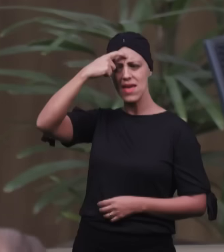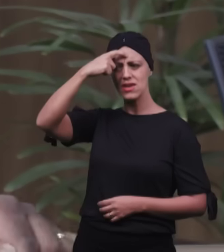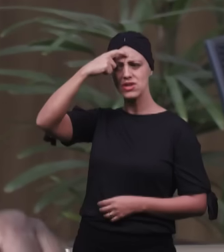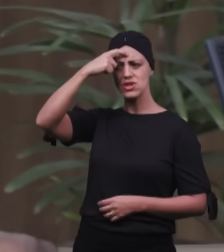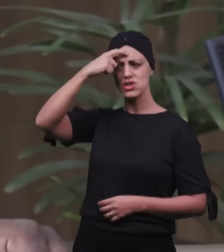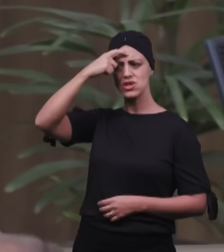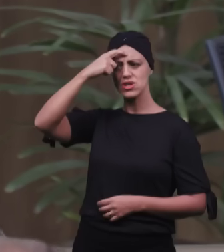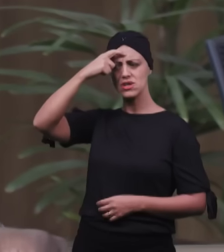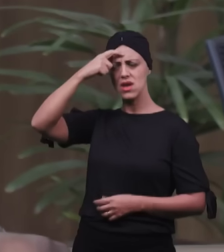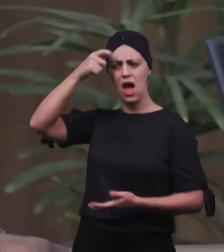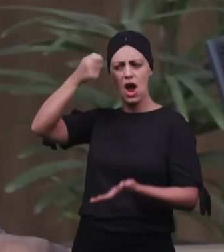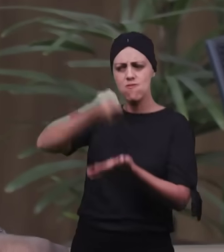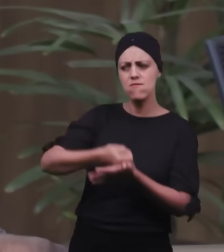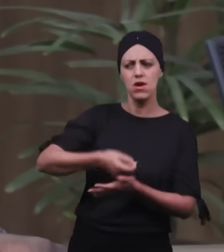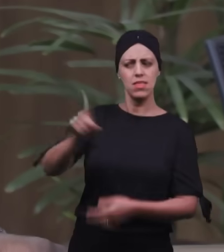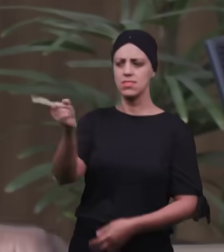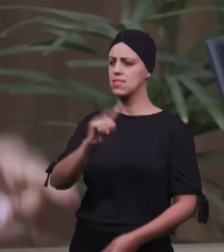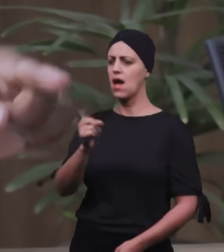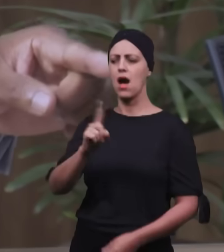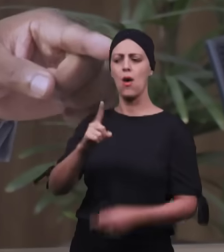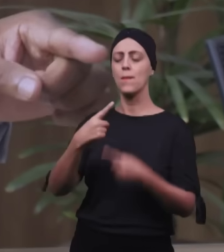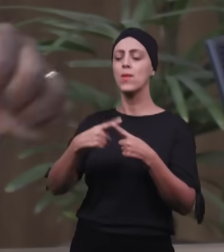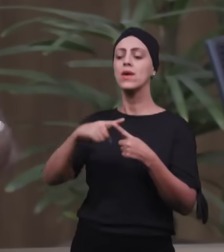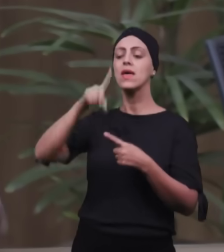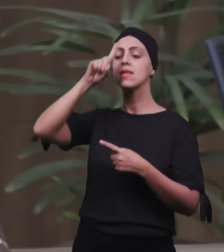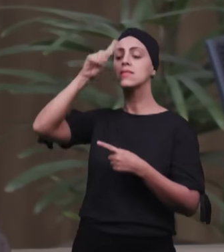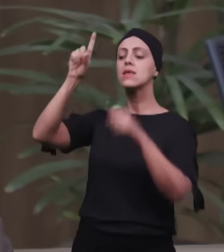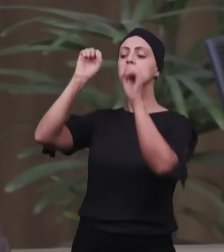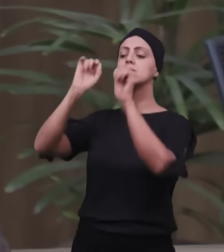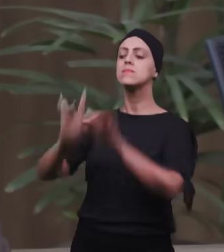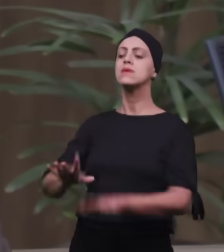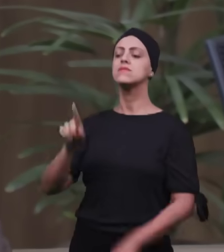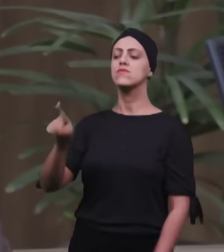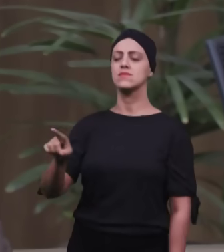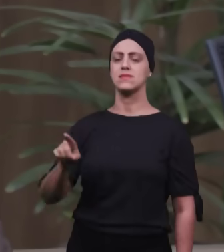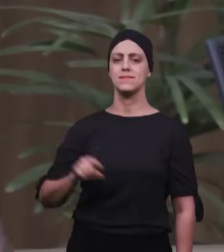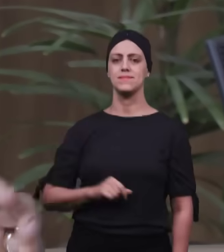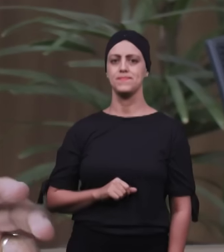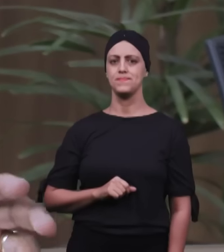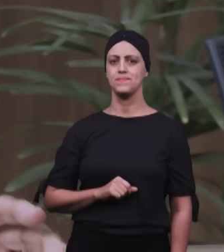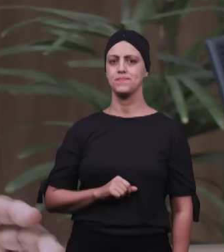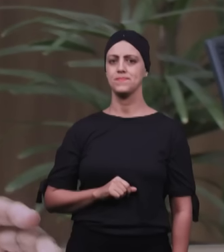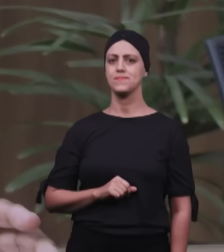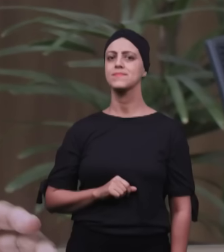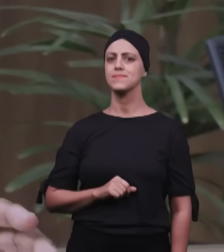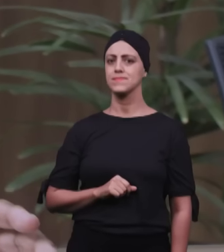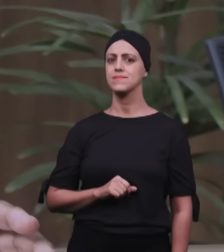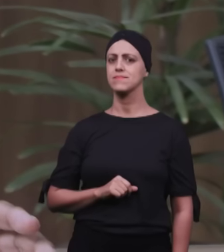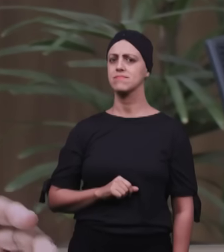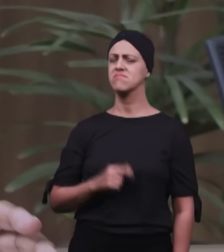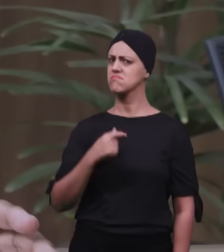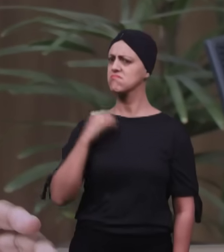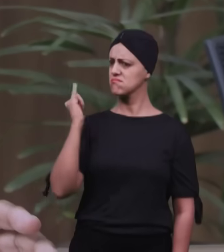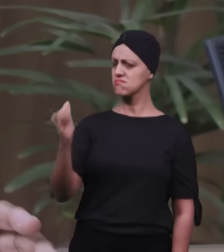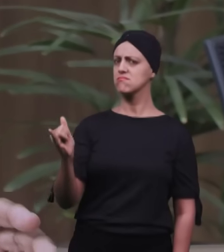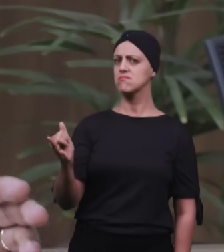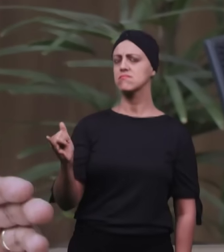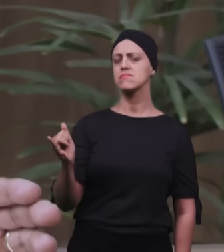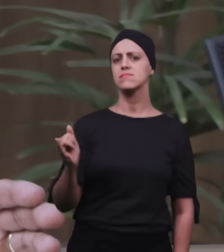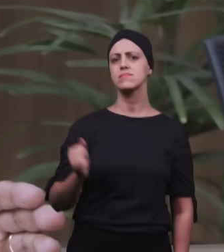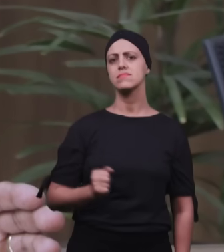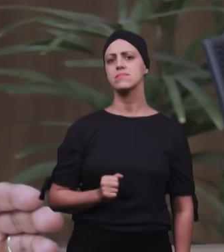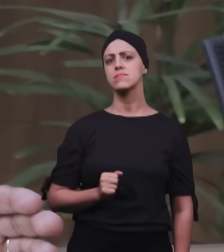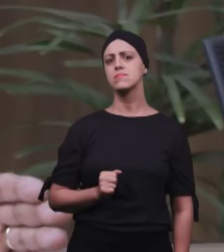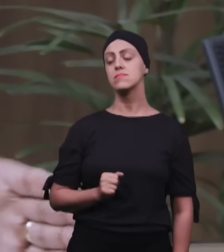na sua mente ele não vai se concretizar porque Deus vai te dar uma benção E é exatamente eu disse ela o seguinte